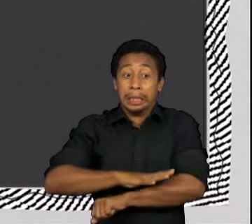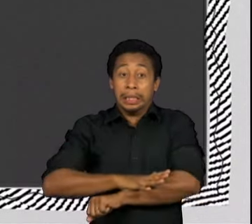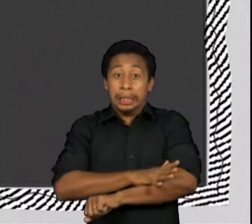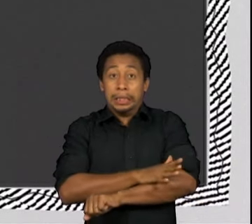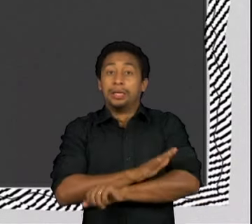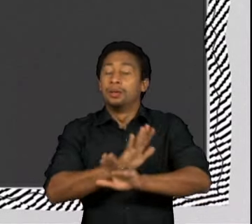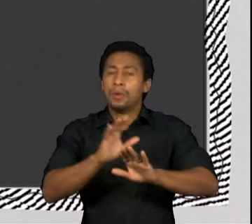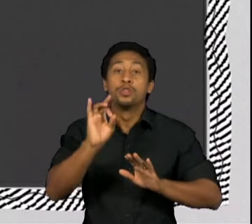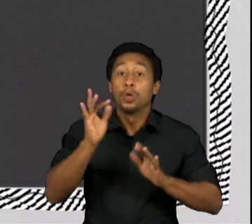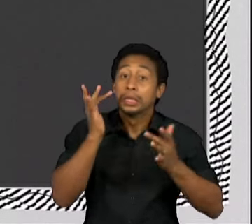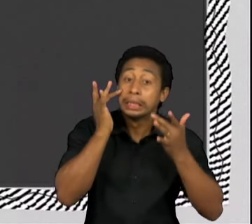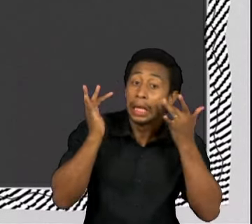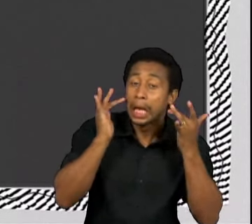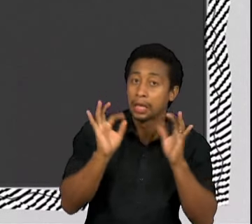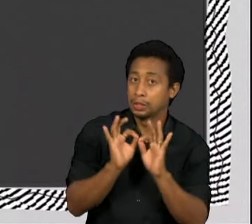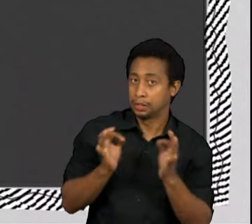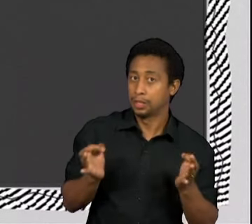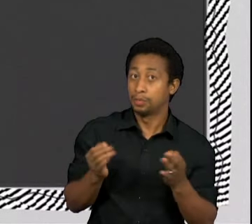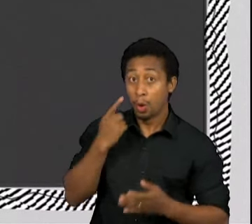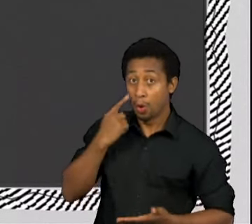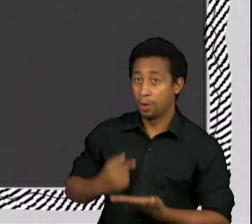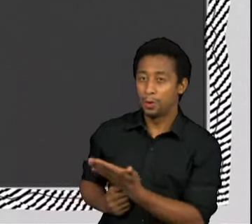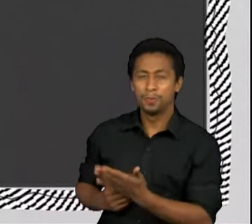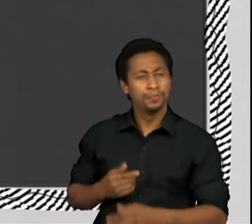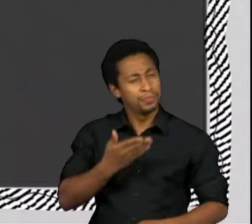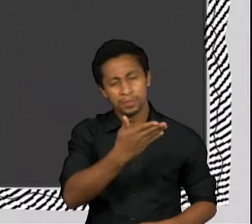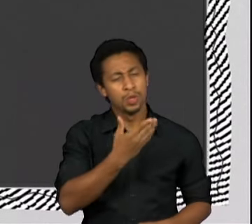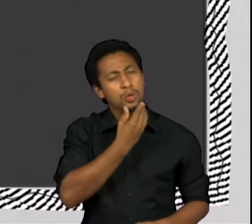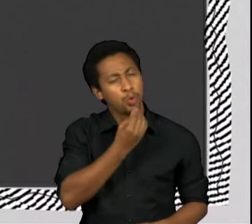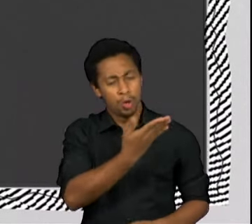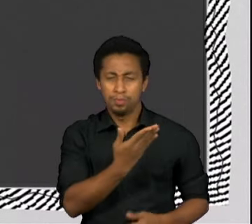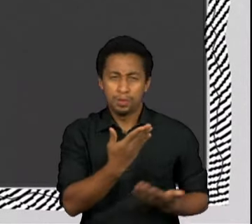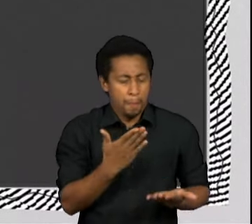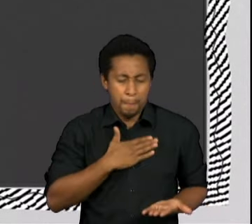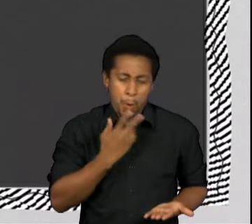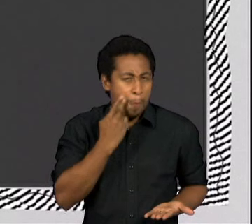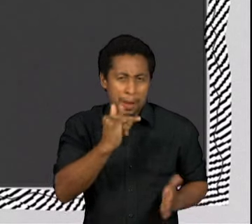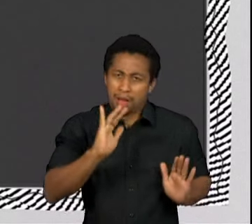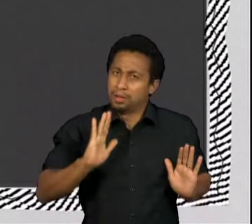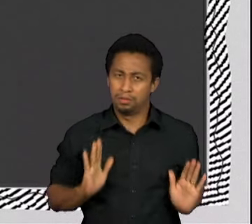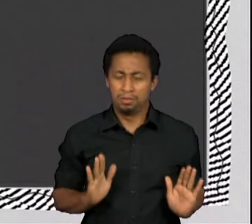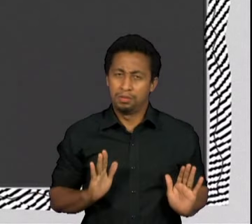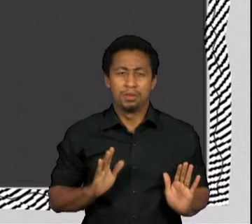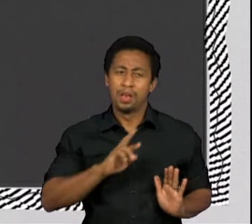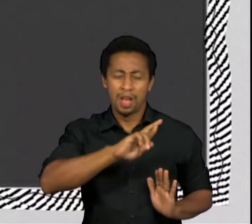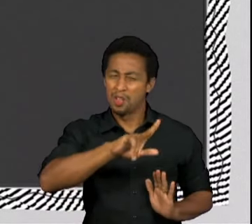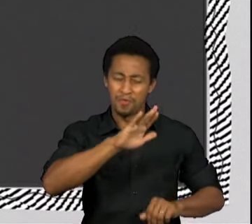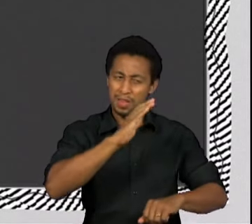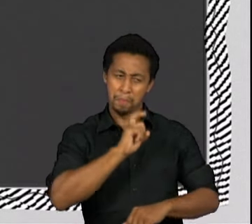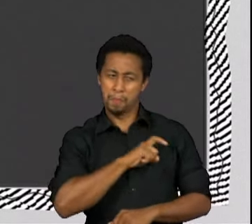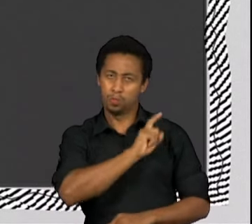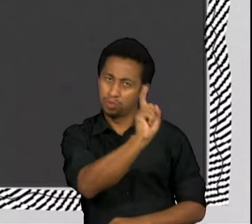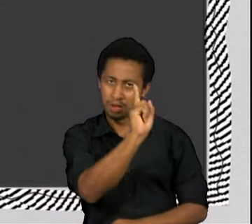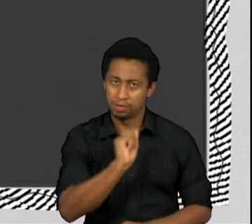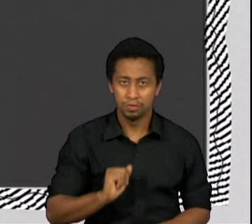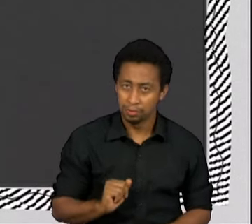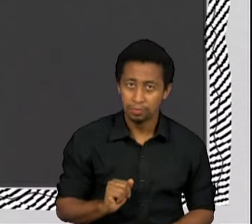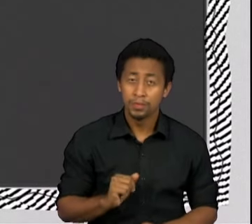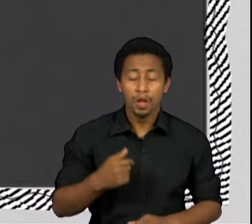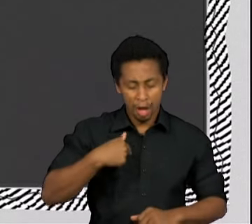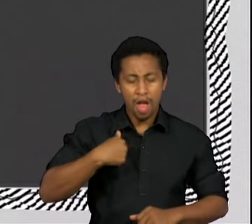o meu pai condensado lá pedi todo